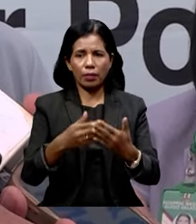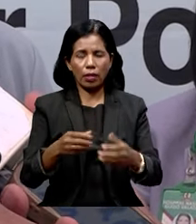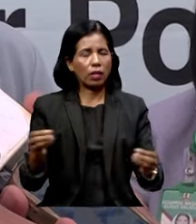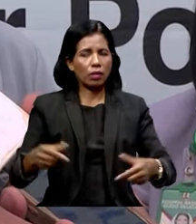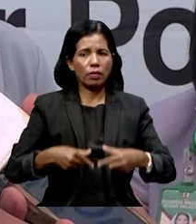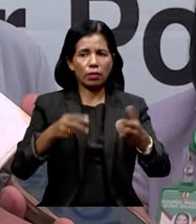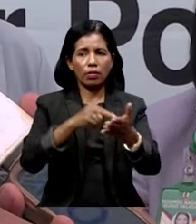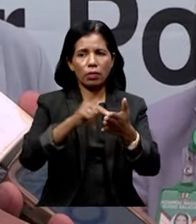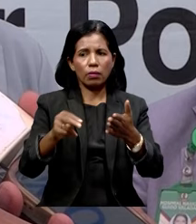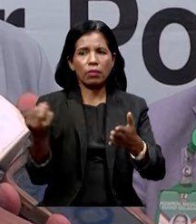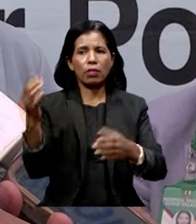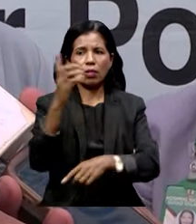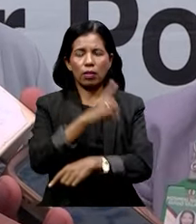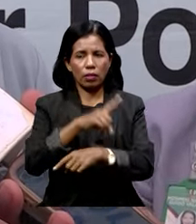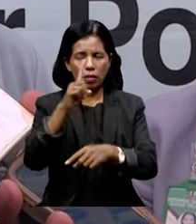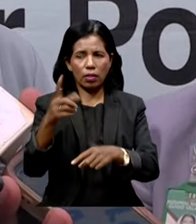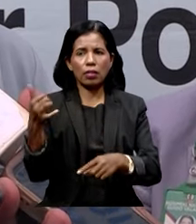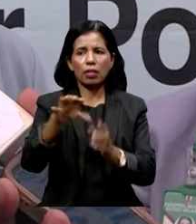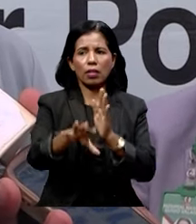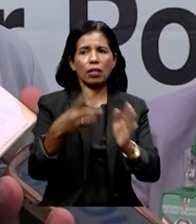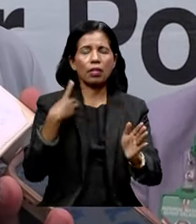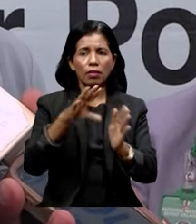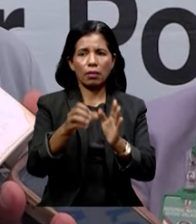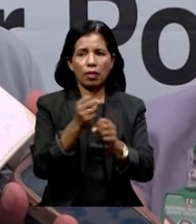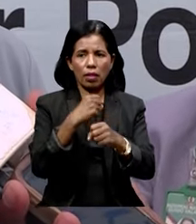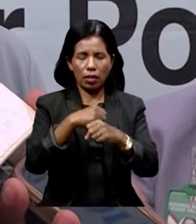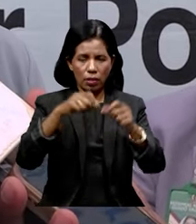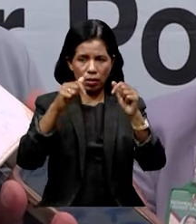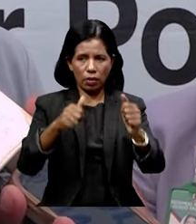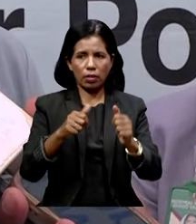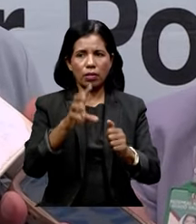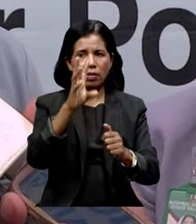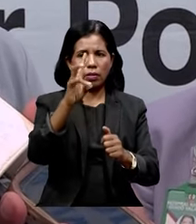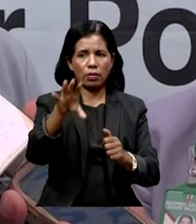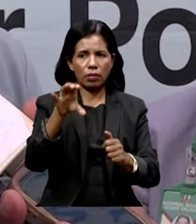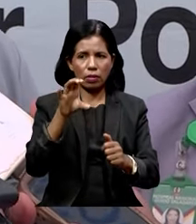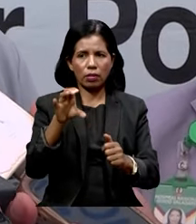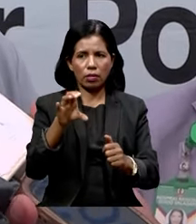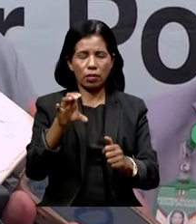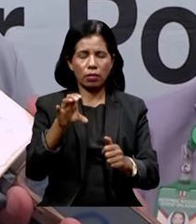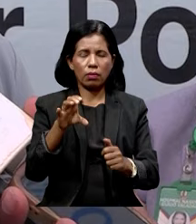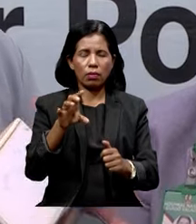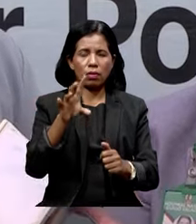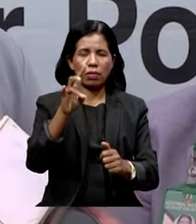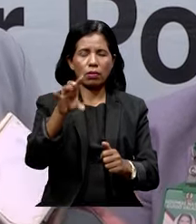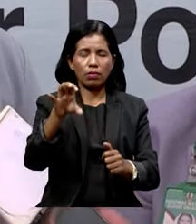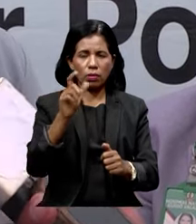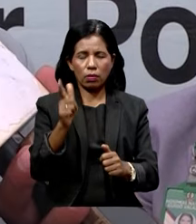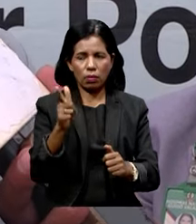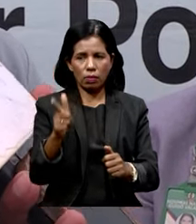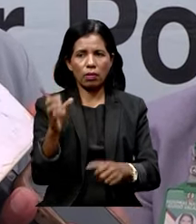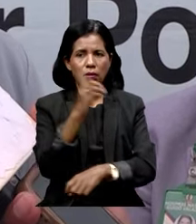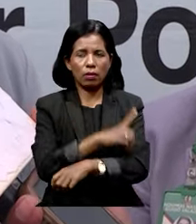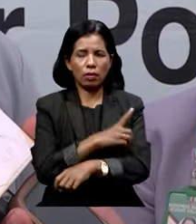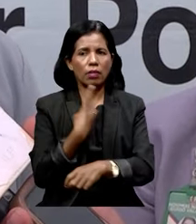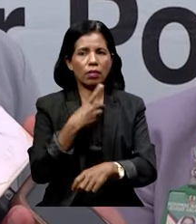mebe sira nia loron ida sira itabele produs ihane 720 silindro kada loron 100%